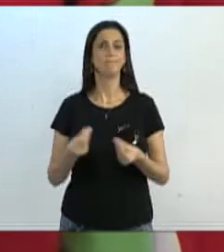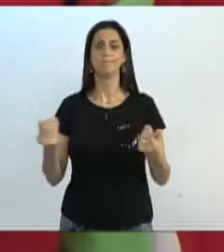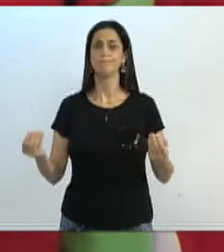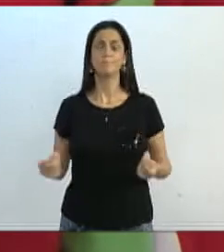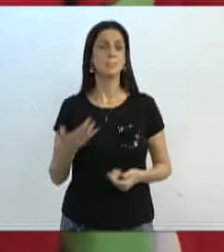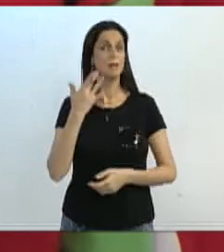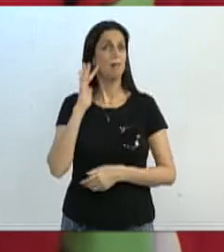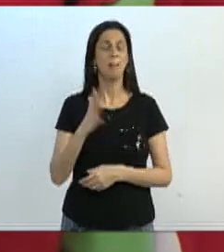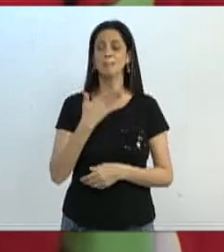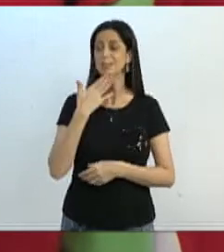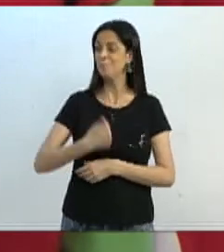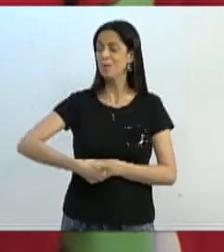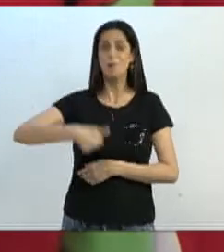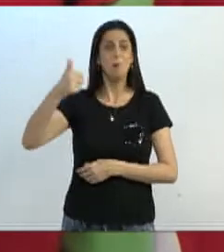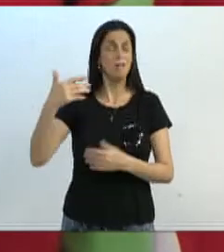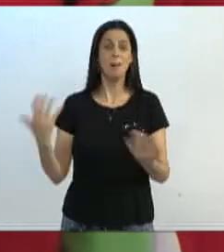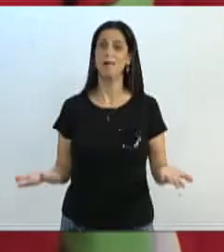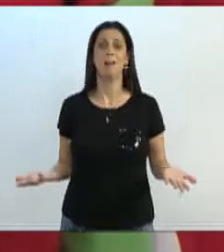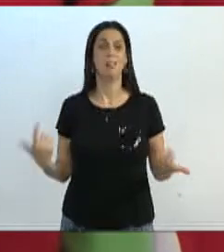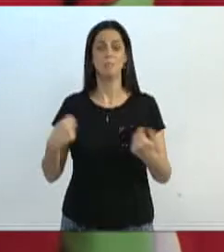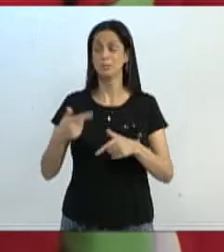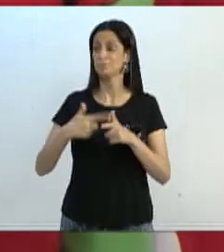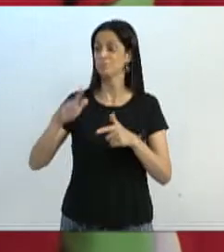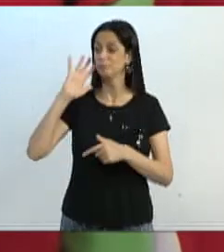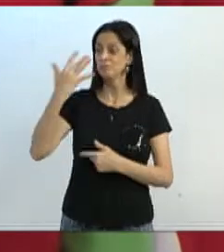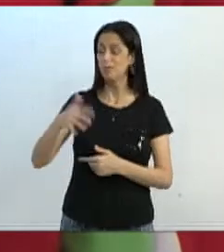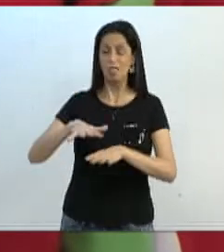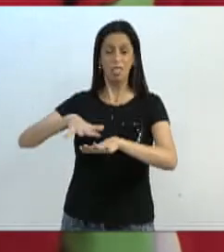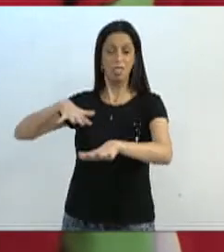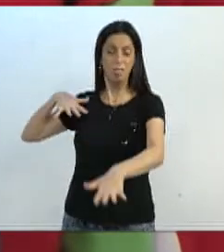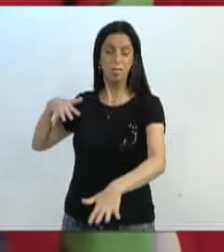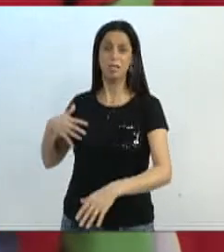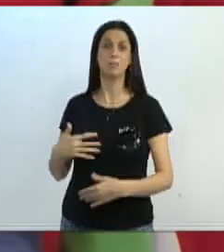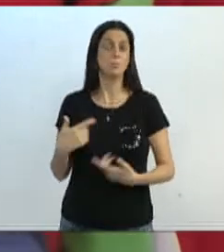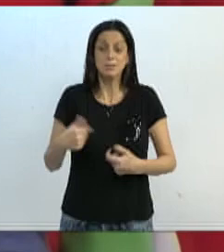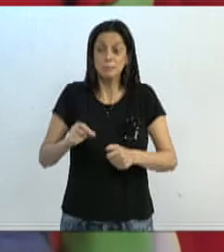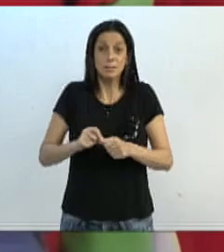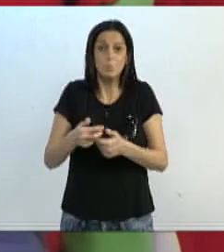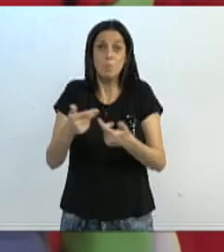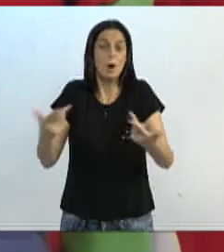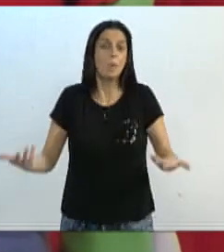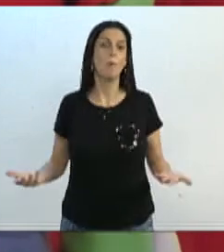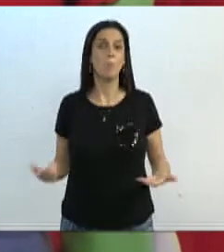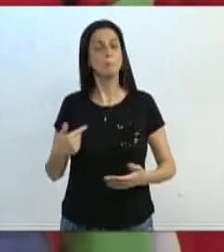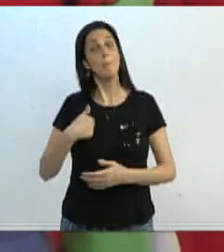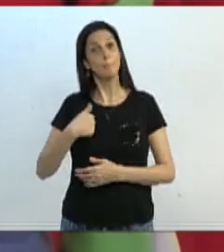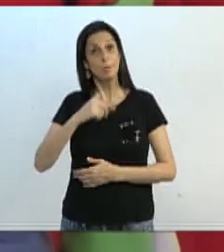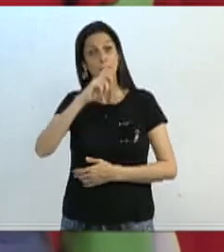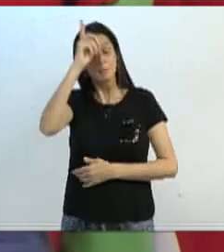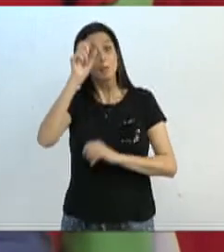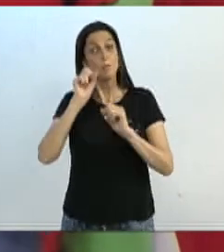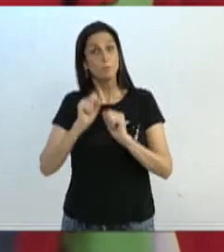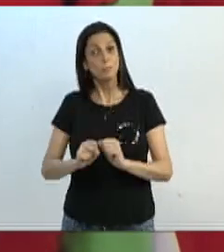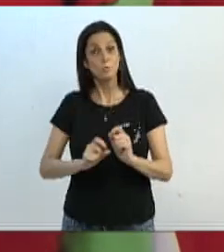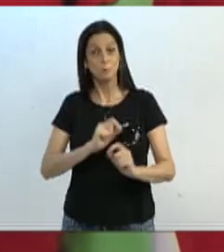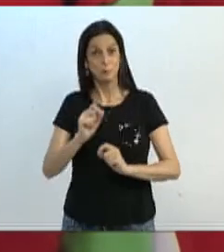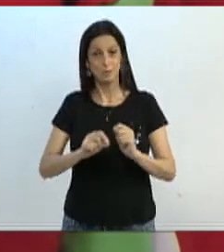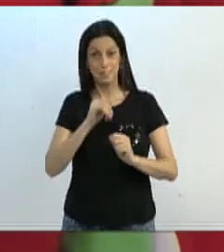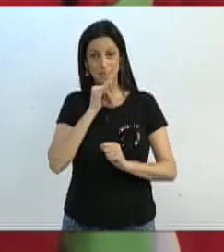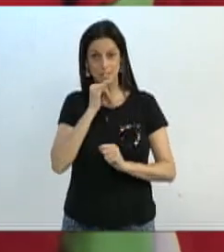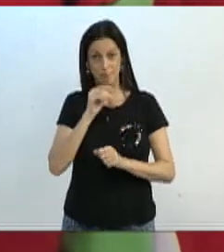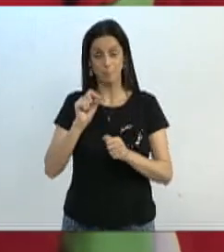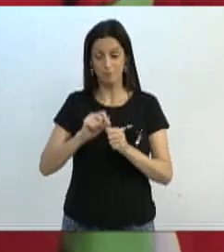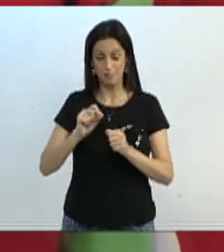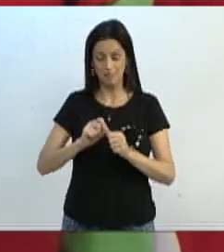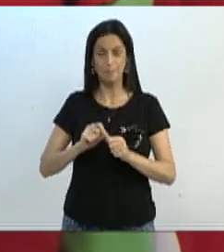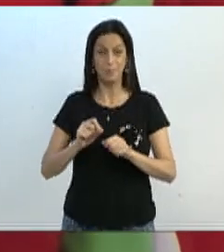viabilizar o sistema de solução do trânsito na questão de fazer o elevado. É fundamental que nós